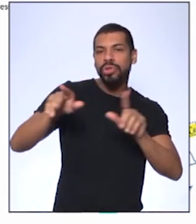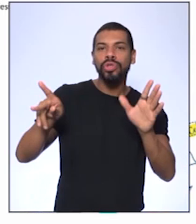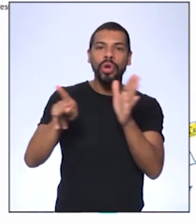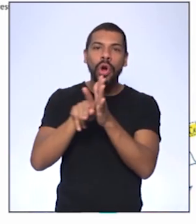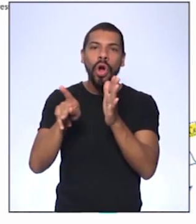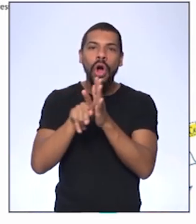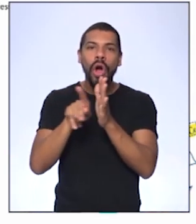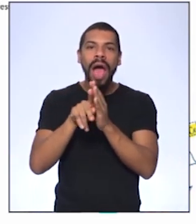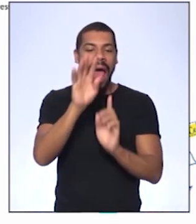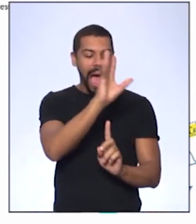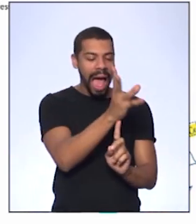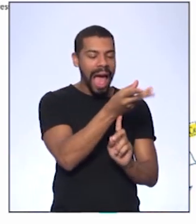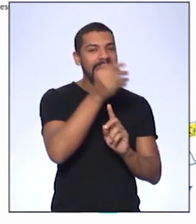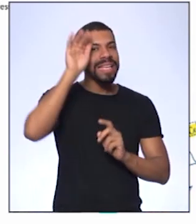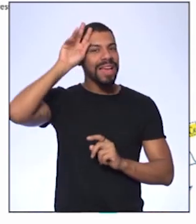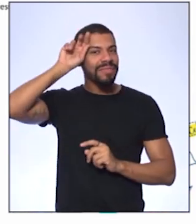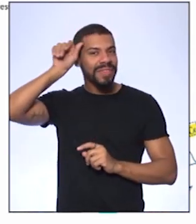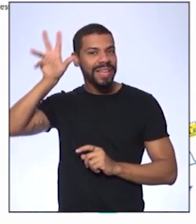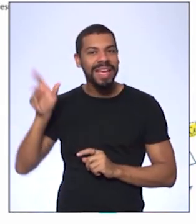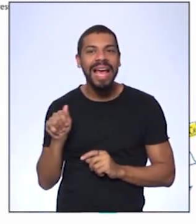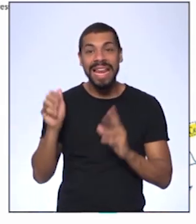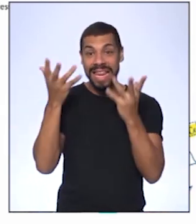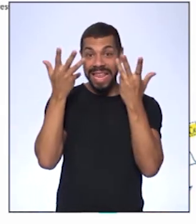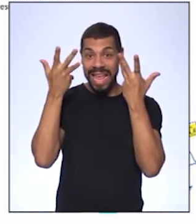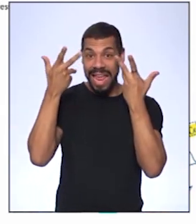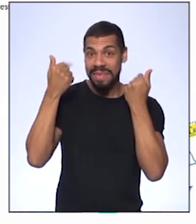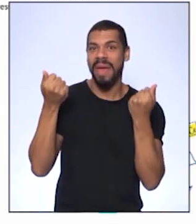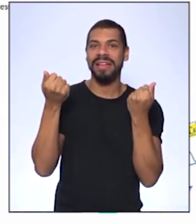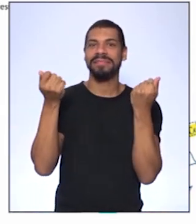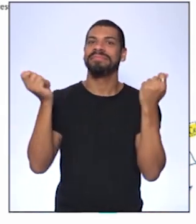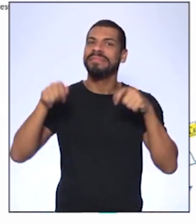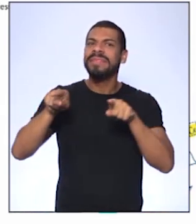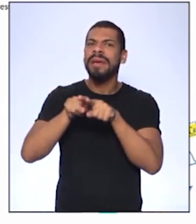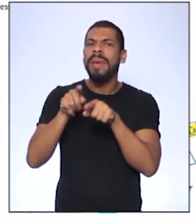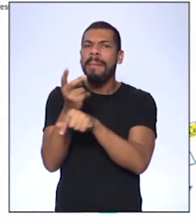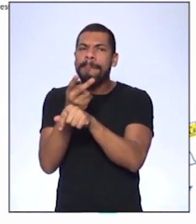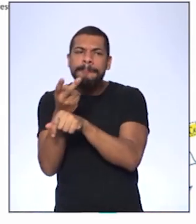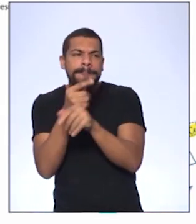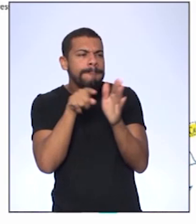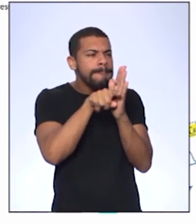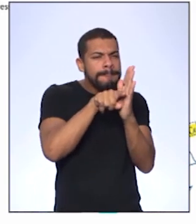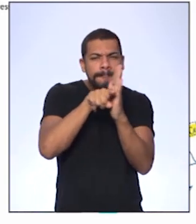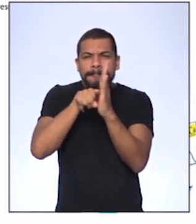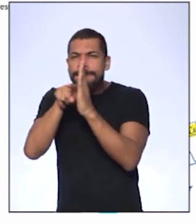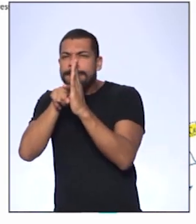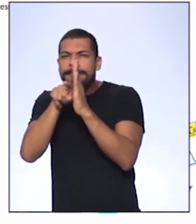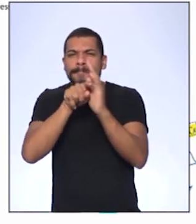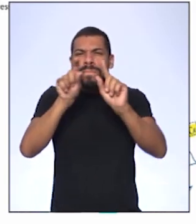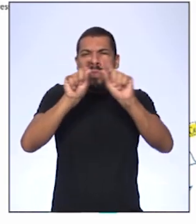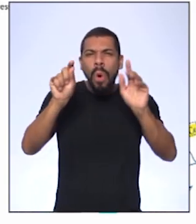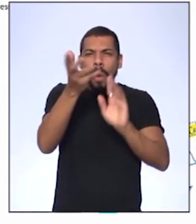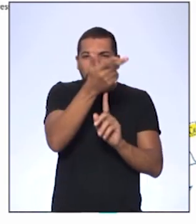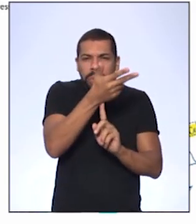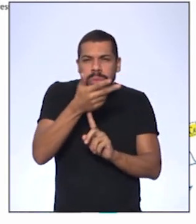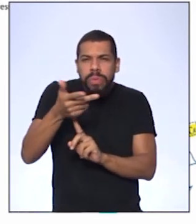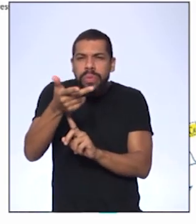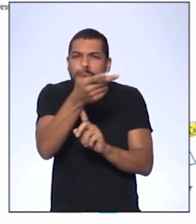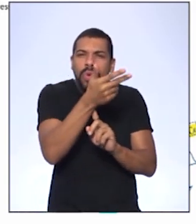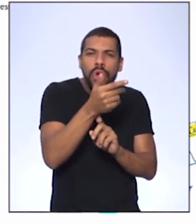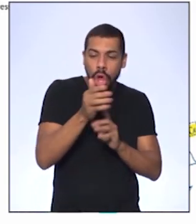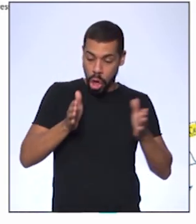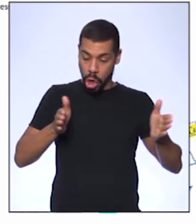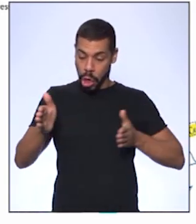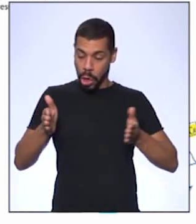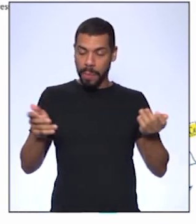arte africana, moda e animais. Também é possível pesquisar pelo nome da obra, estilo, autor ou período. Navegar pela